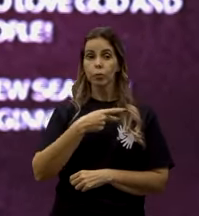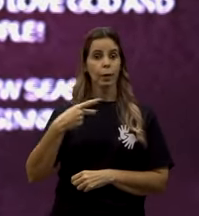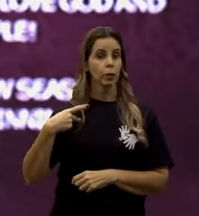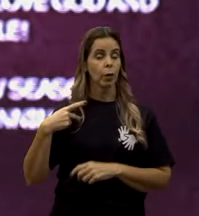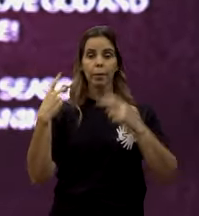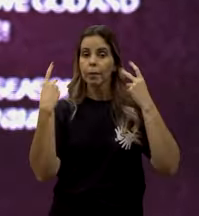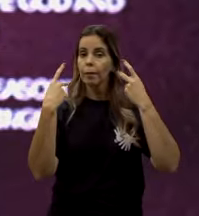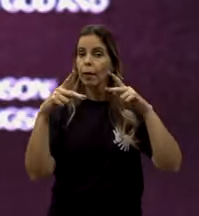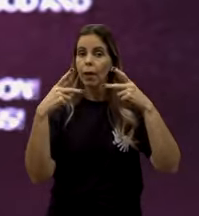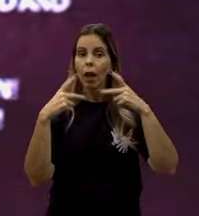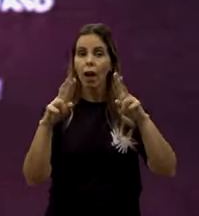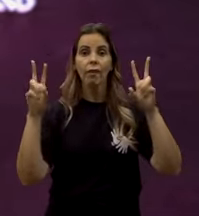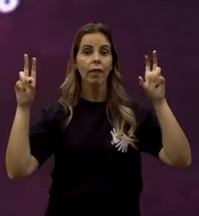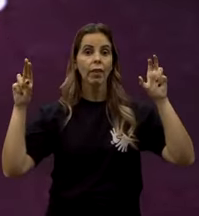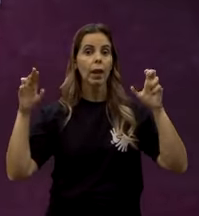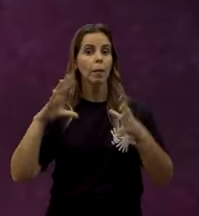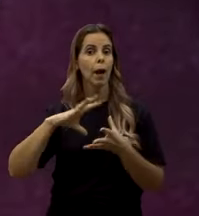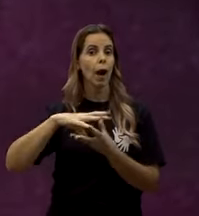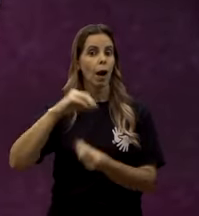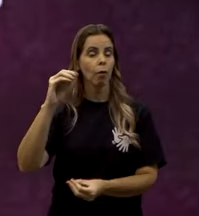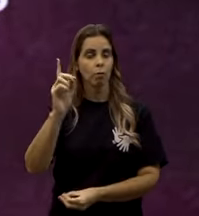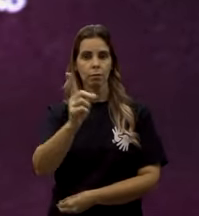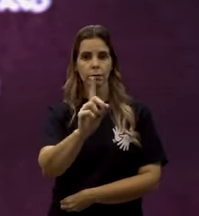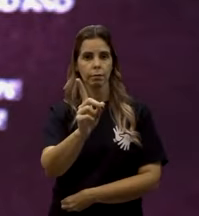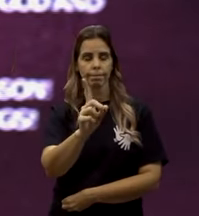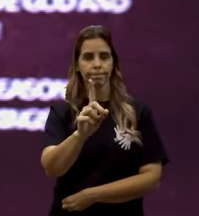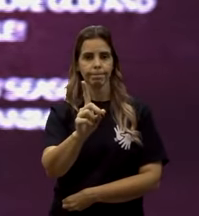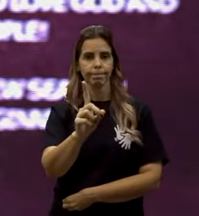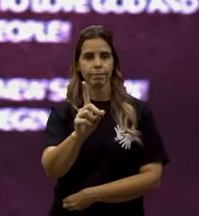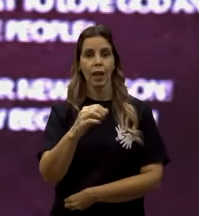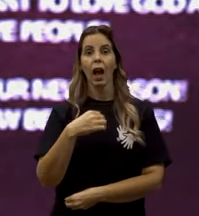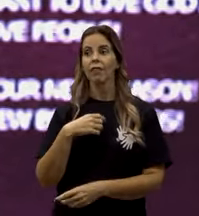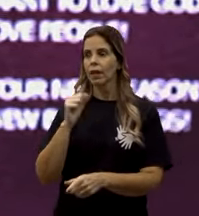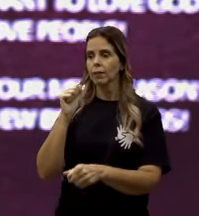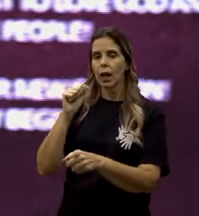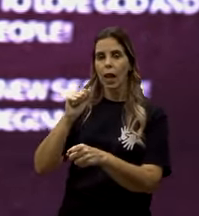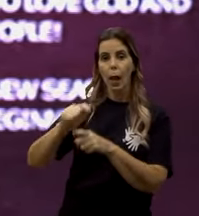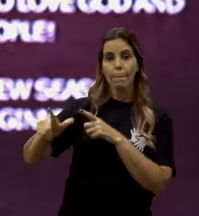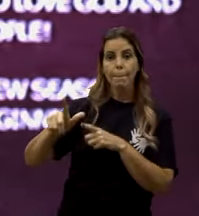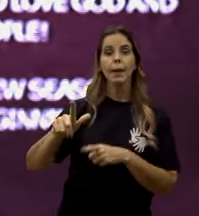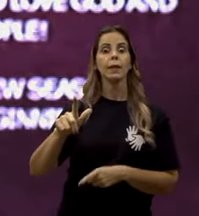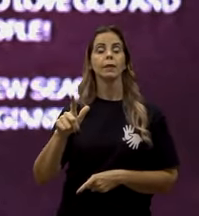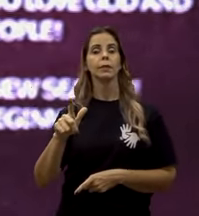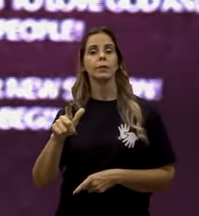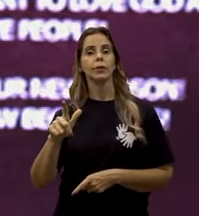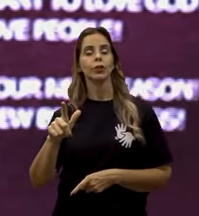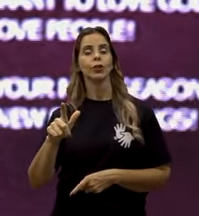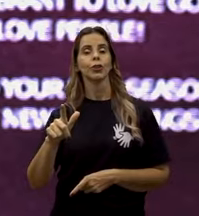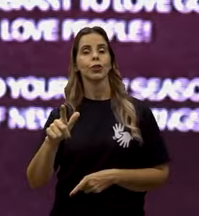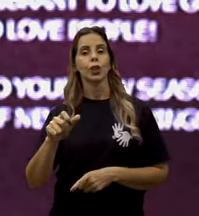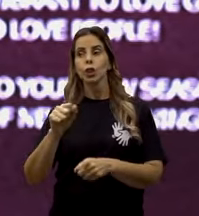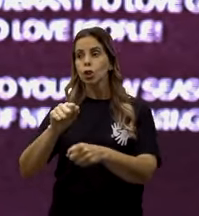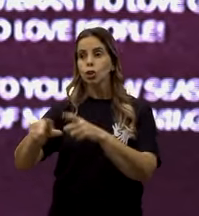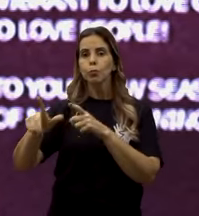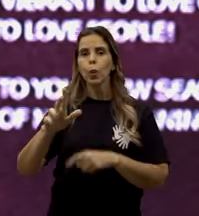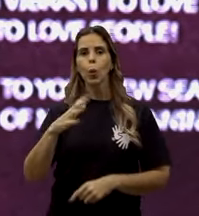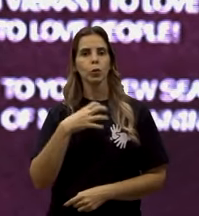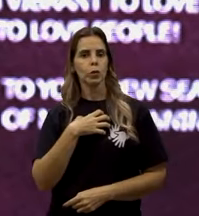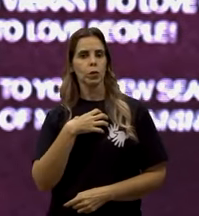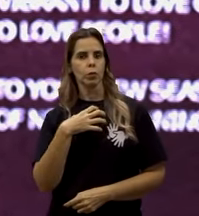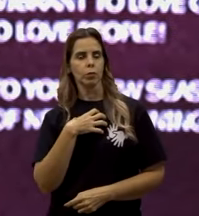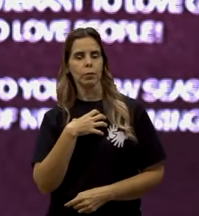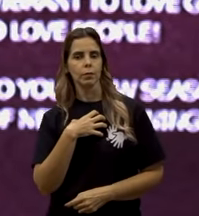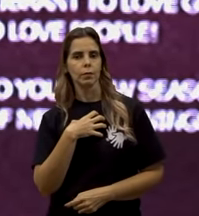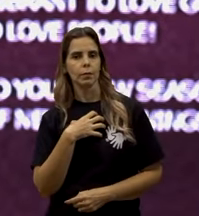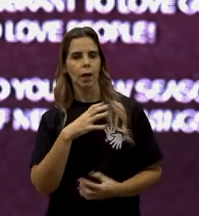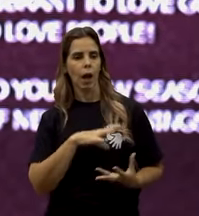o contrário as pessoas mandava repreender repreende esse sentimento aí e aí eu sempre fui um cara assim mas pera aí eu sempre fui meio que Calma